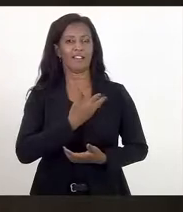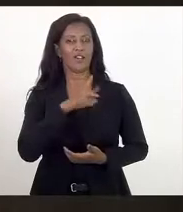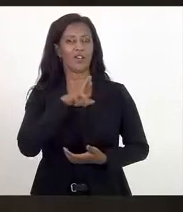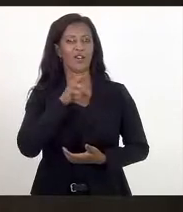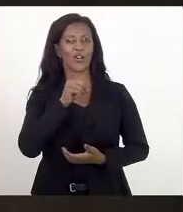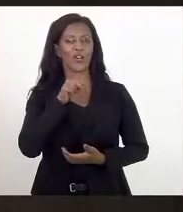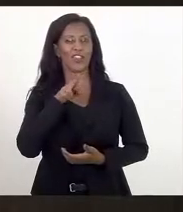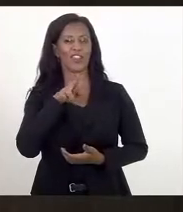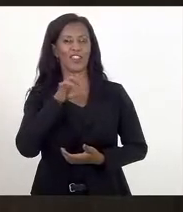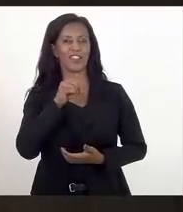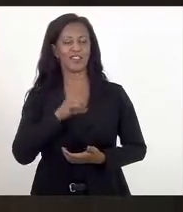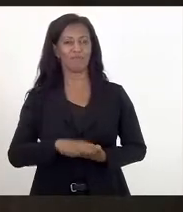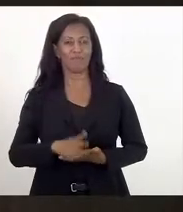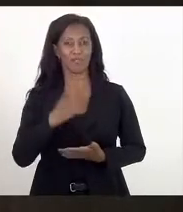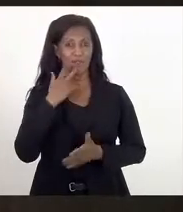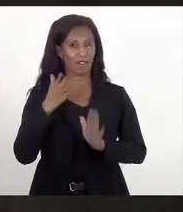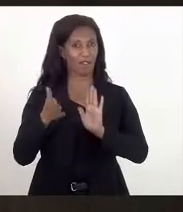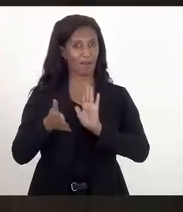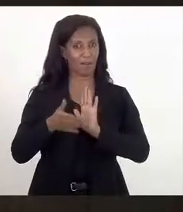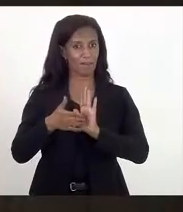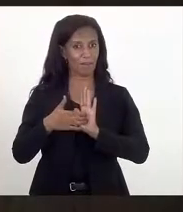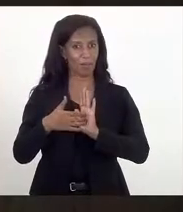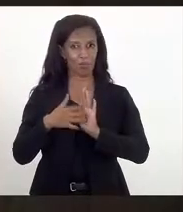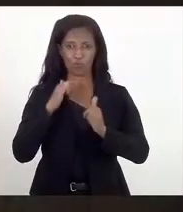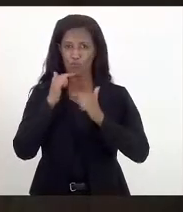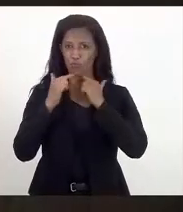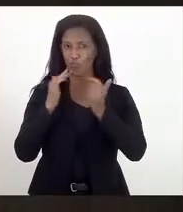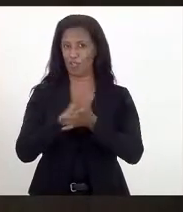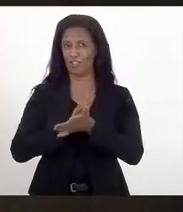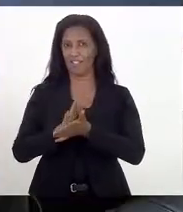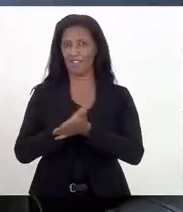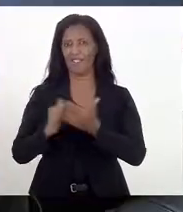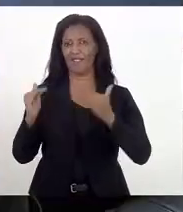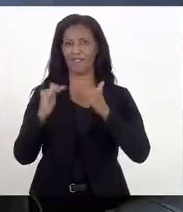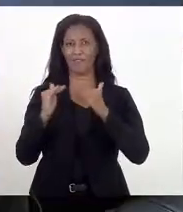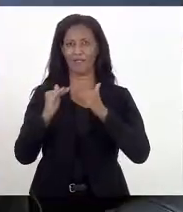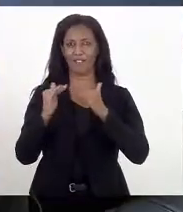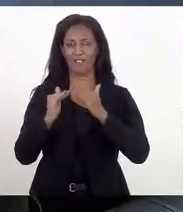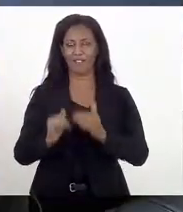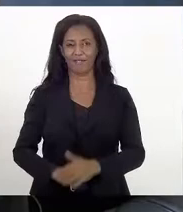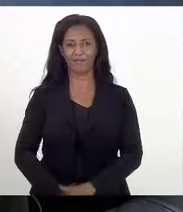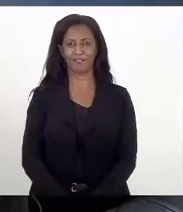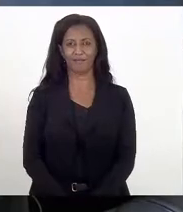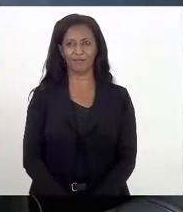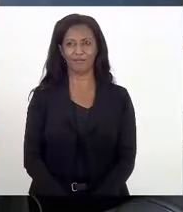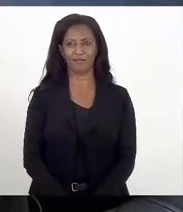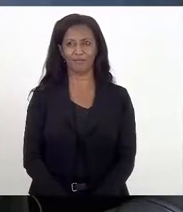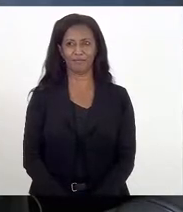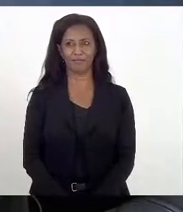Rodrigo, e dizer que o parecer, sem dúvida nenhuma, é favorável, senhor presidente. Obrigado.